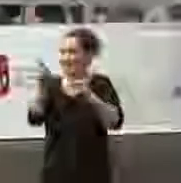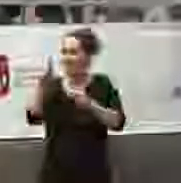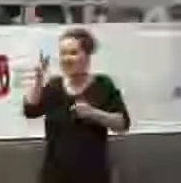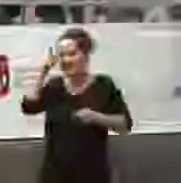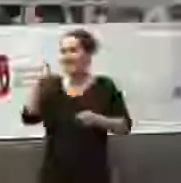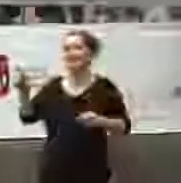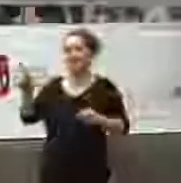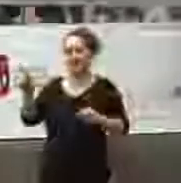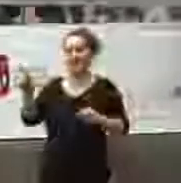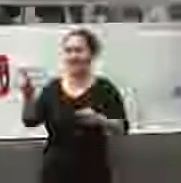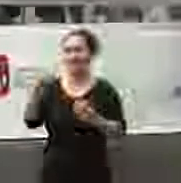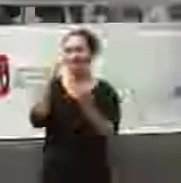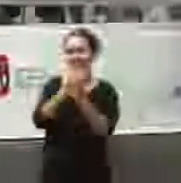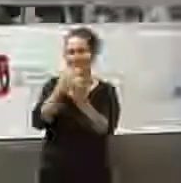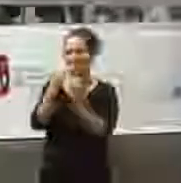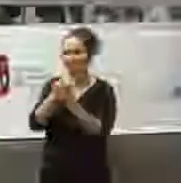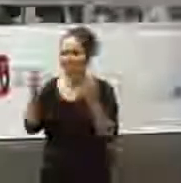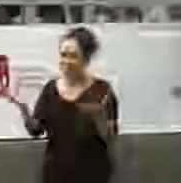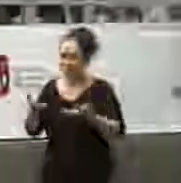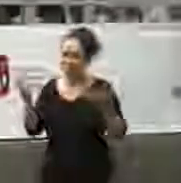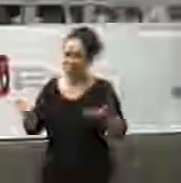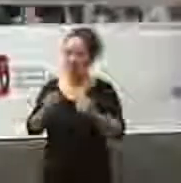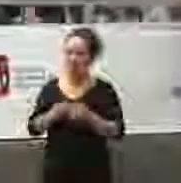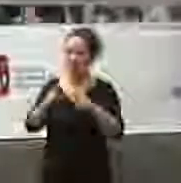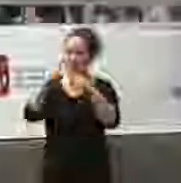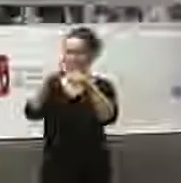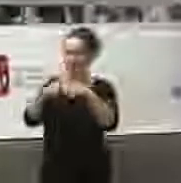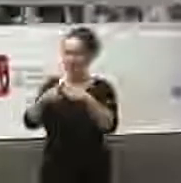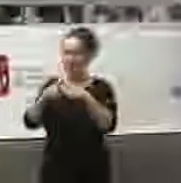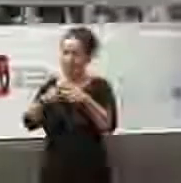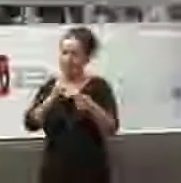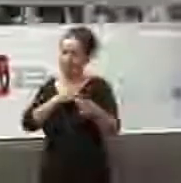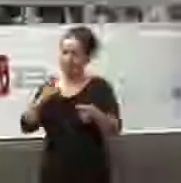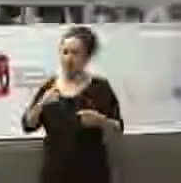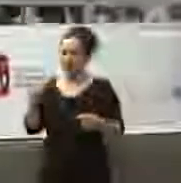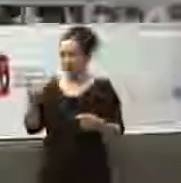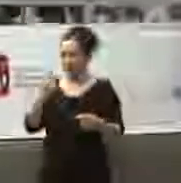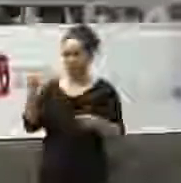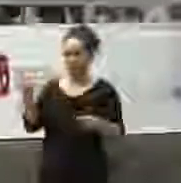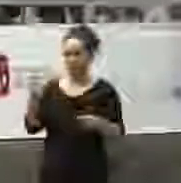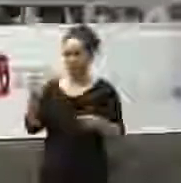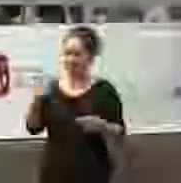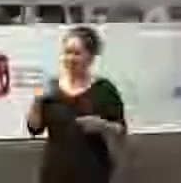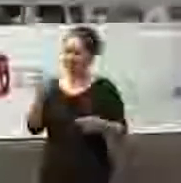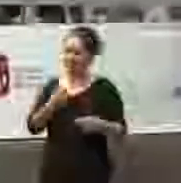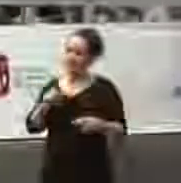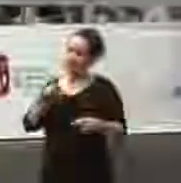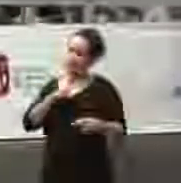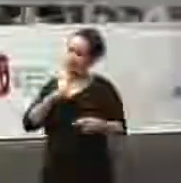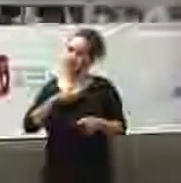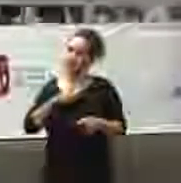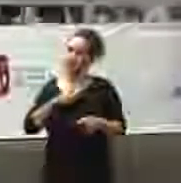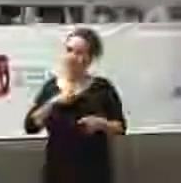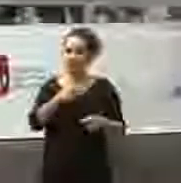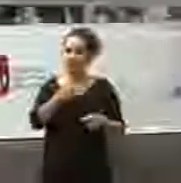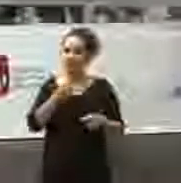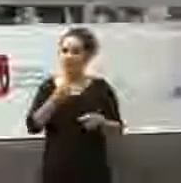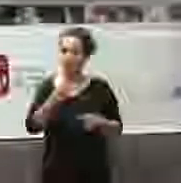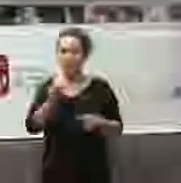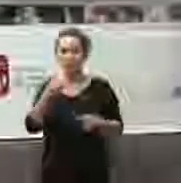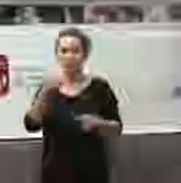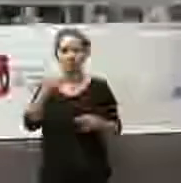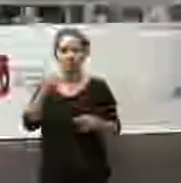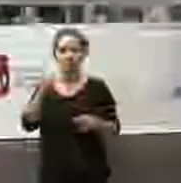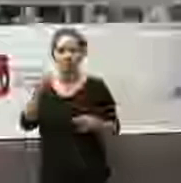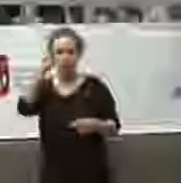ações que são movidas contra contra a saúde sozinho então nós temos aí um corpo de pelo menos 20 e 30 pessoas que